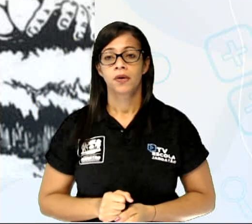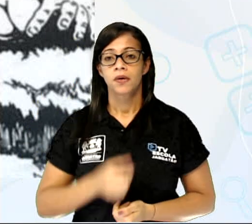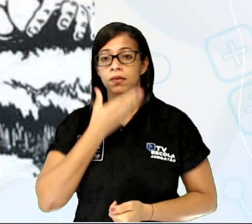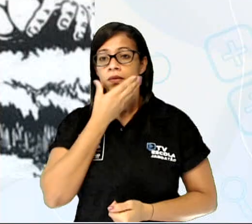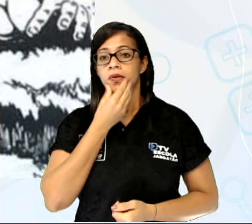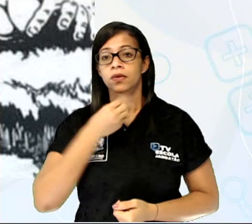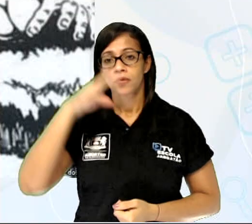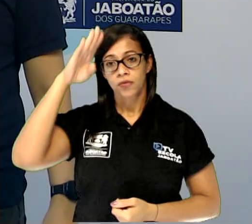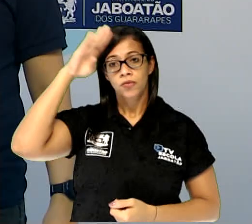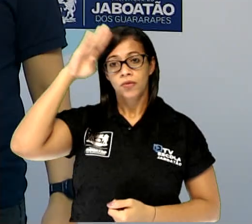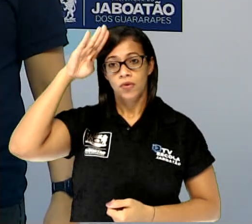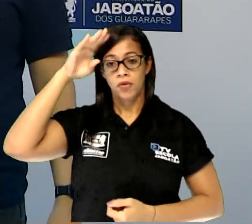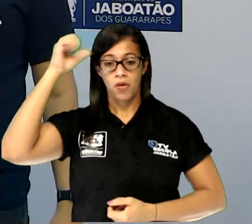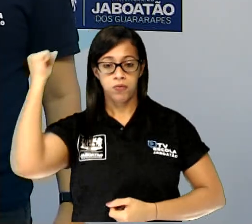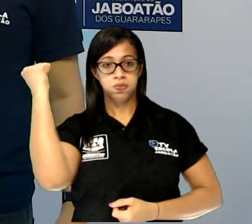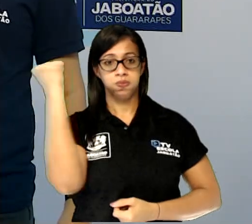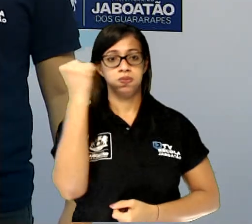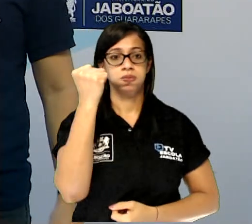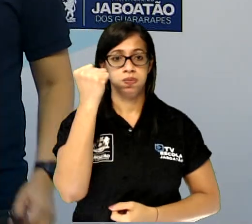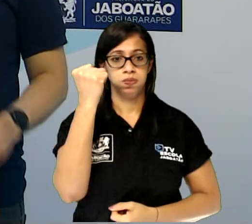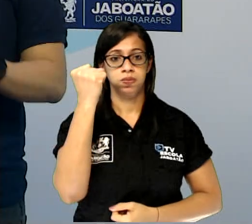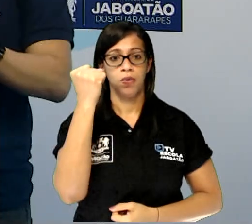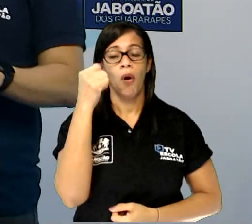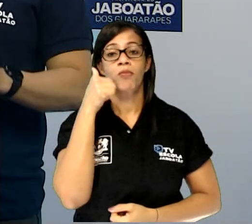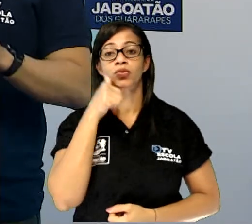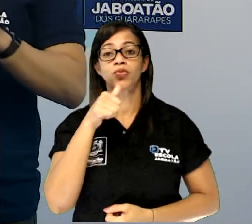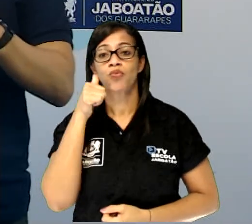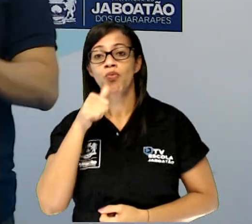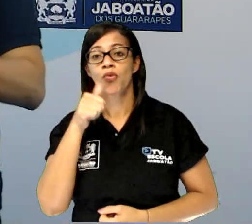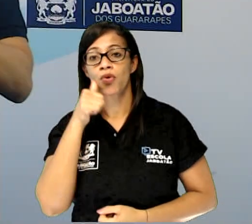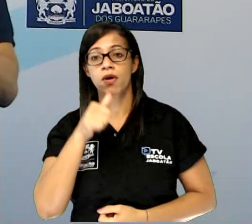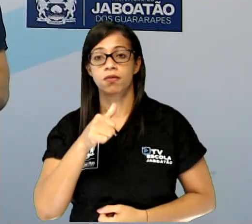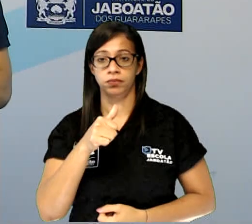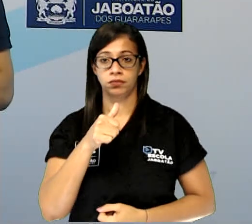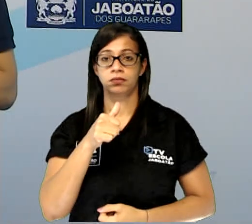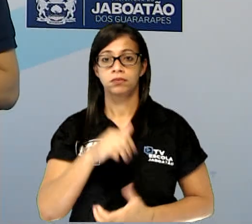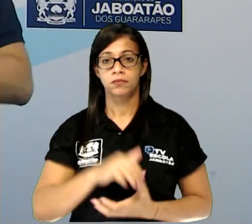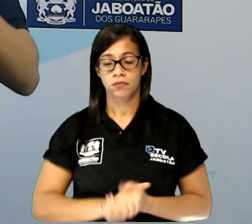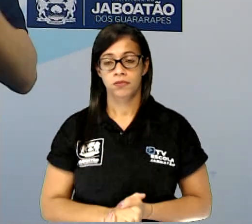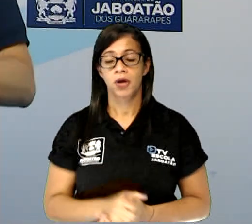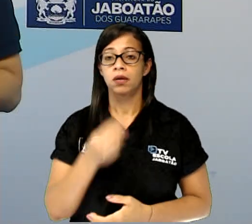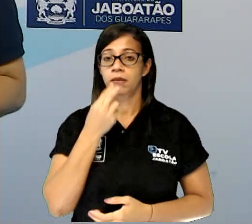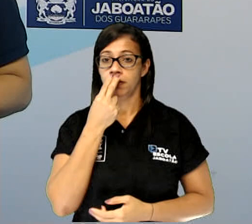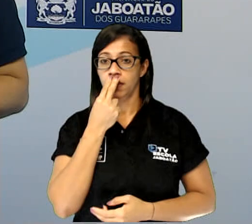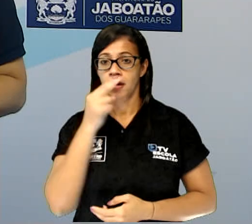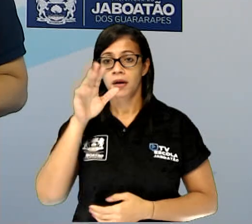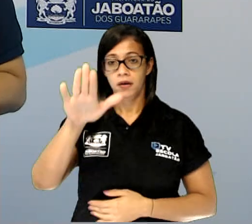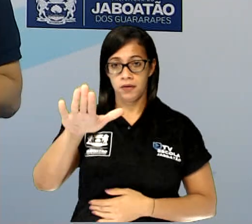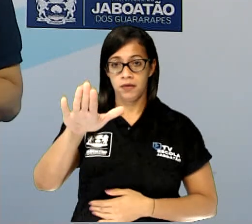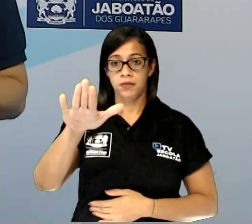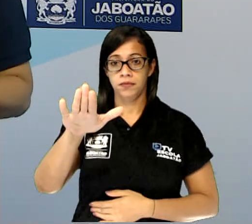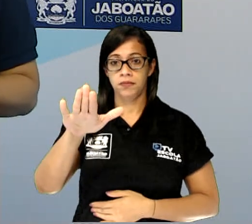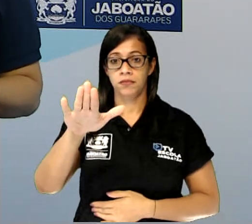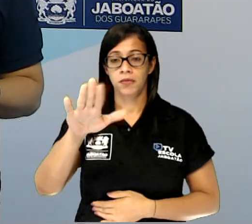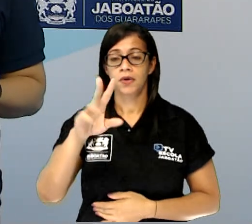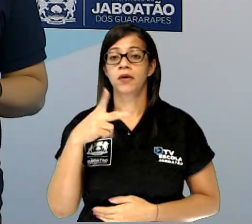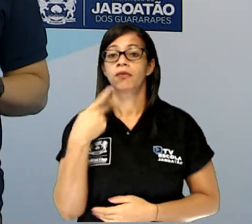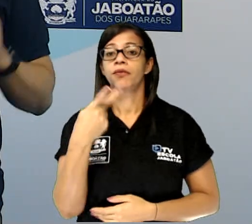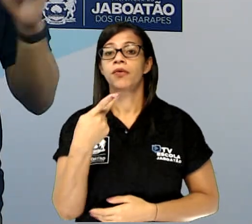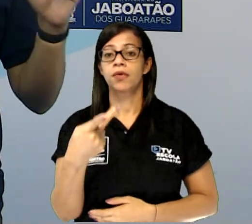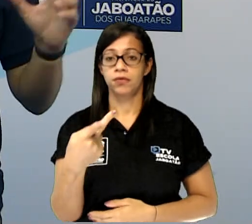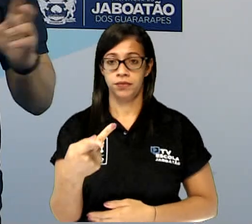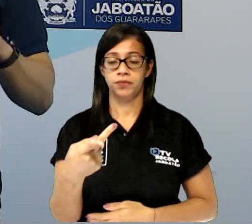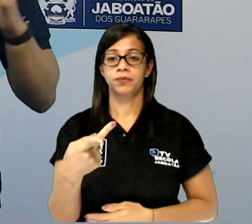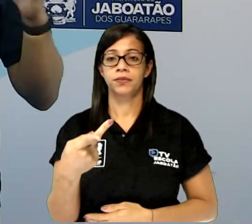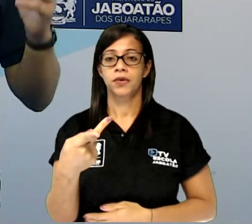clara. Hitler e o nazismo estavam dizendo que os judeus foram responsáveis pela derrota alemã na Primeira Guerra Mundial.